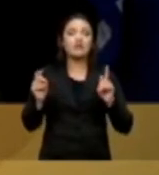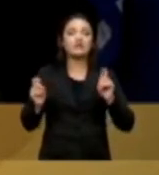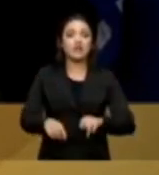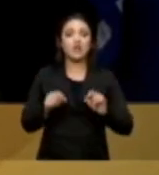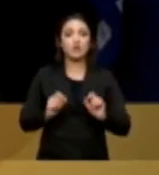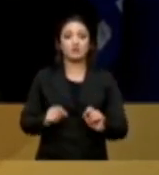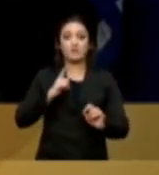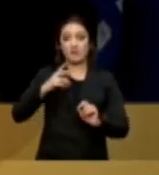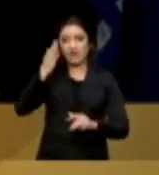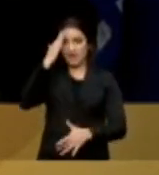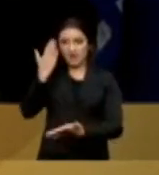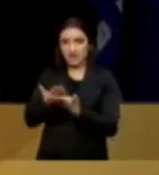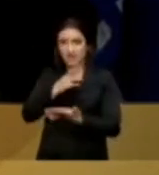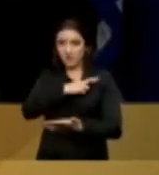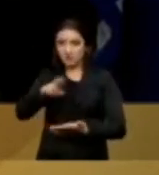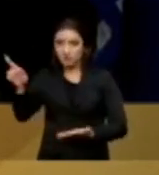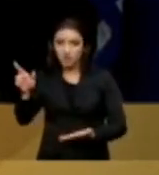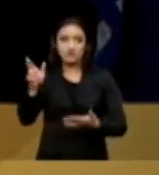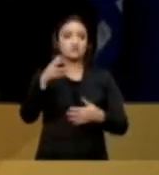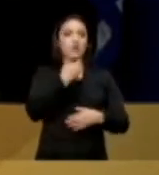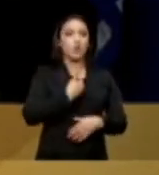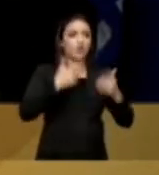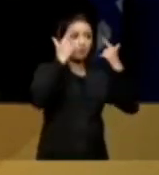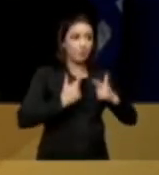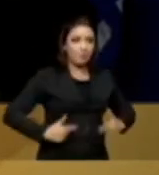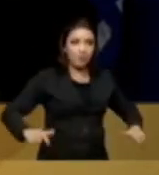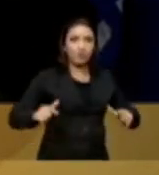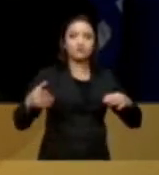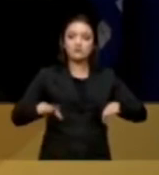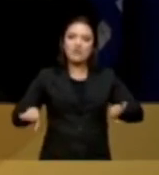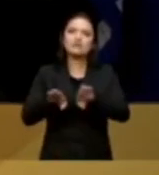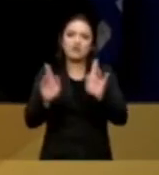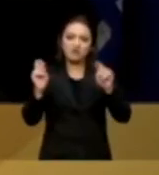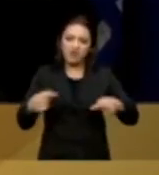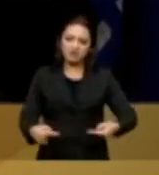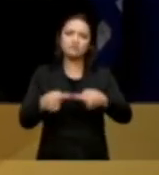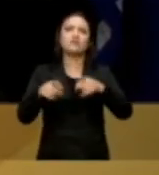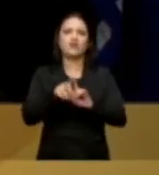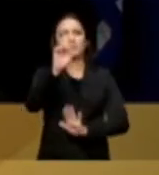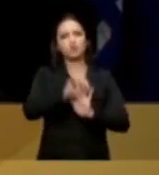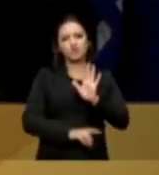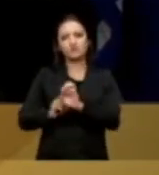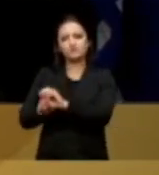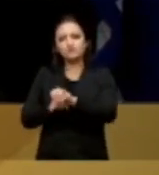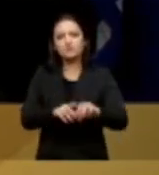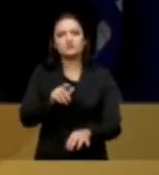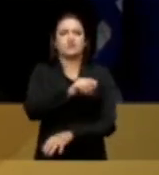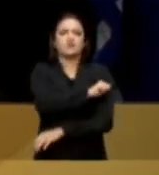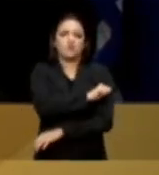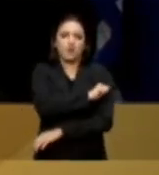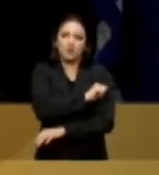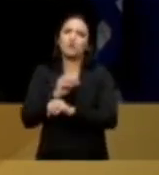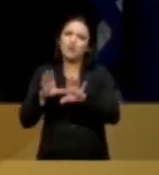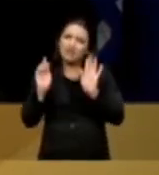laicidade estatal, isonomia. E acrescenta o direito à educação dos estudantes. Harmonizando esses valores, a